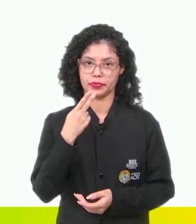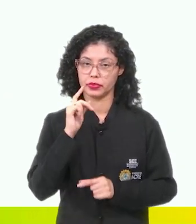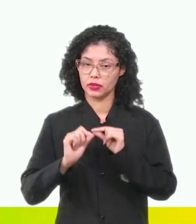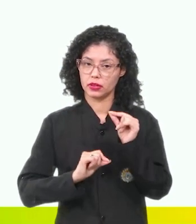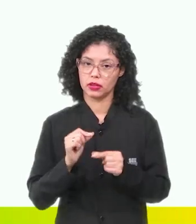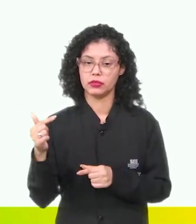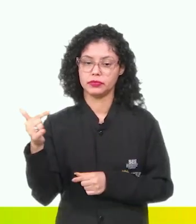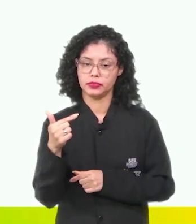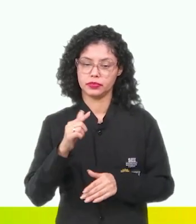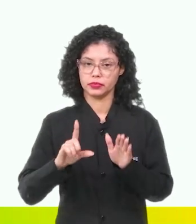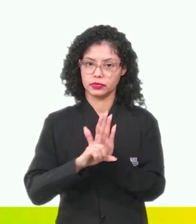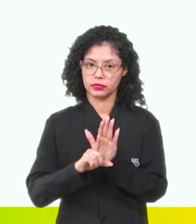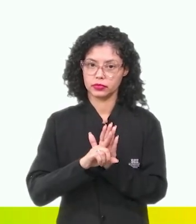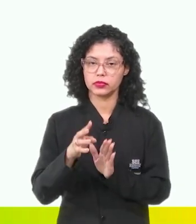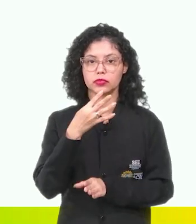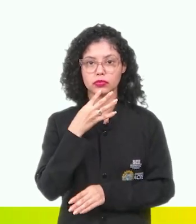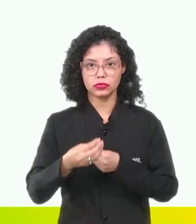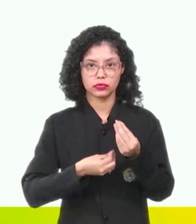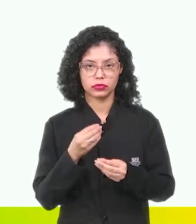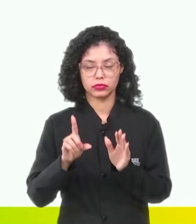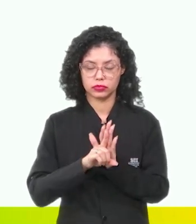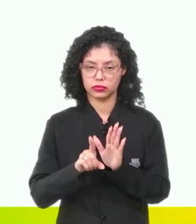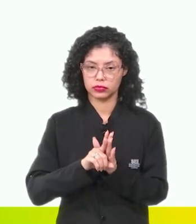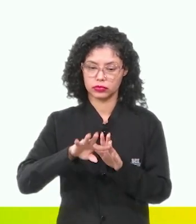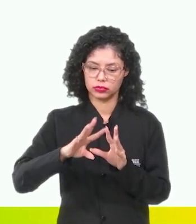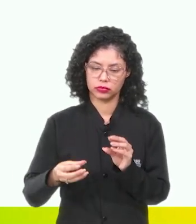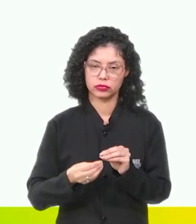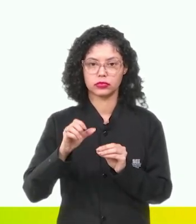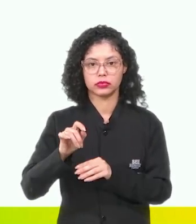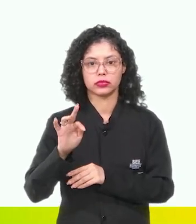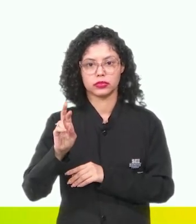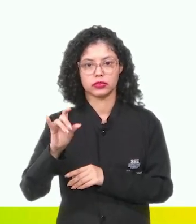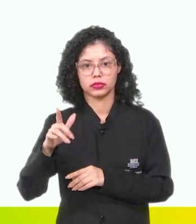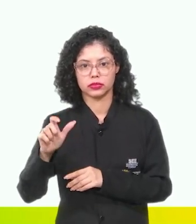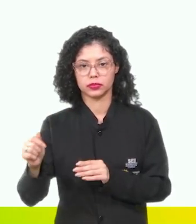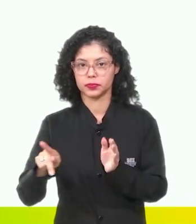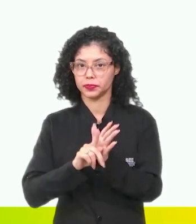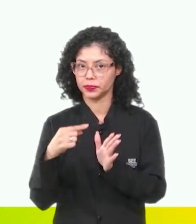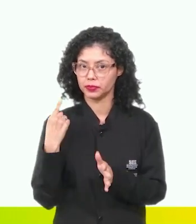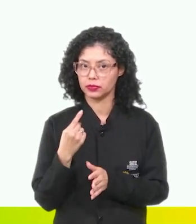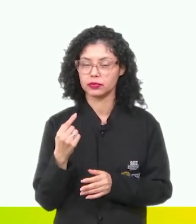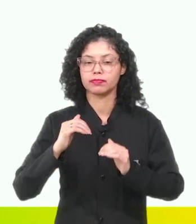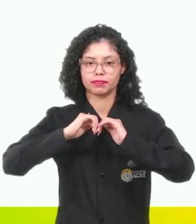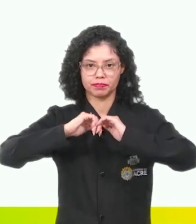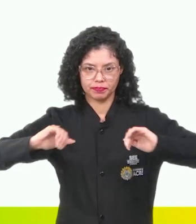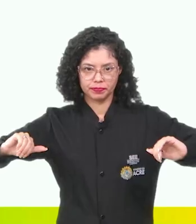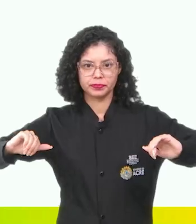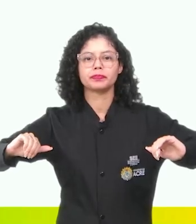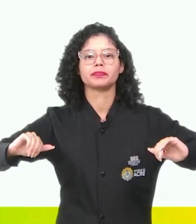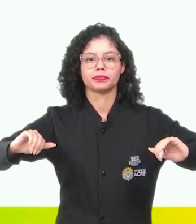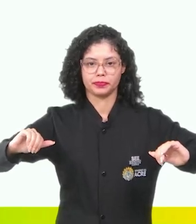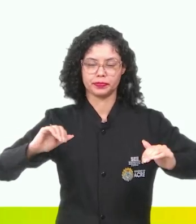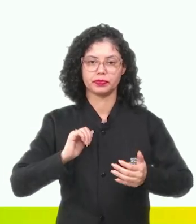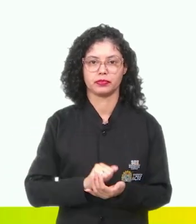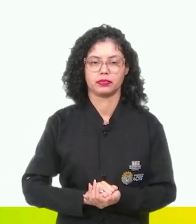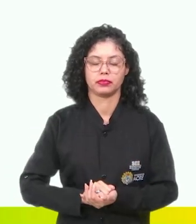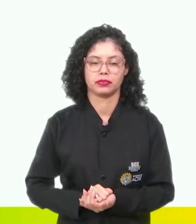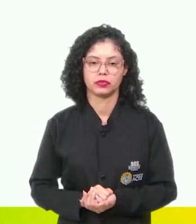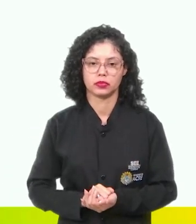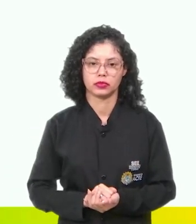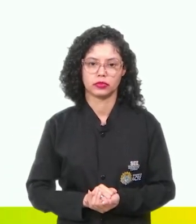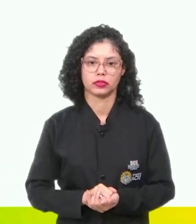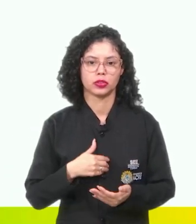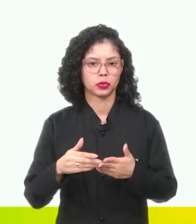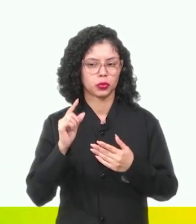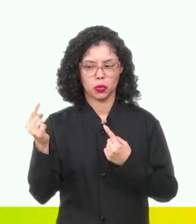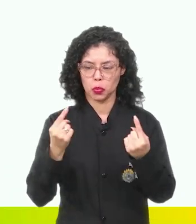Que a segunda lei de Mendel é conhecida como lei da segregação independente, pessoal. Separar, segregar, tá? Independentemente